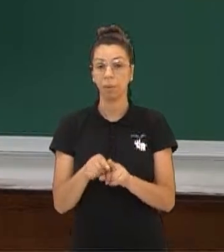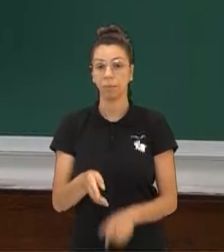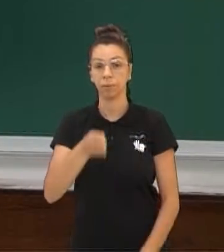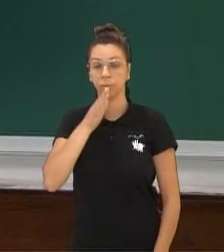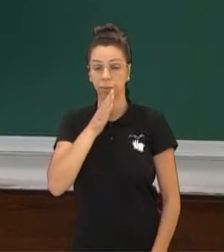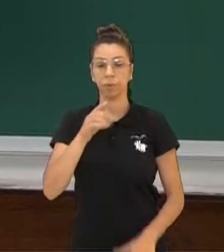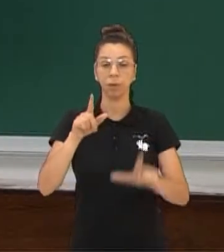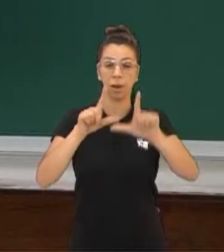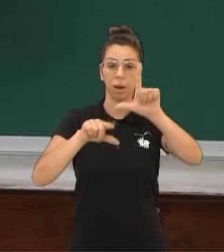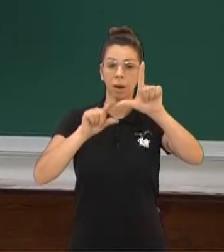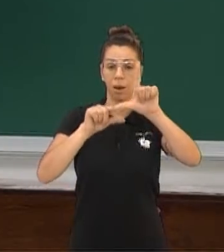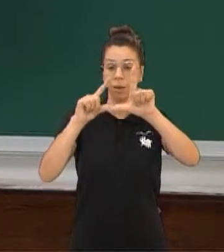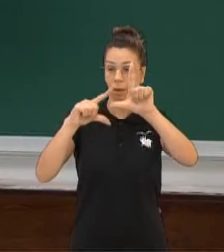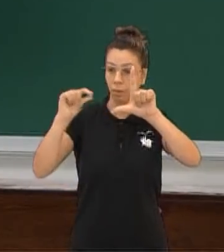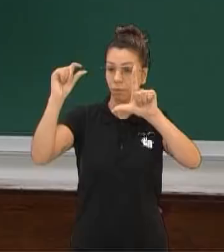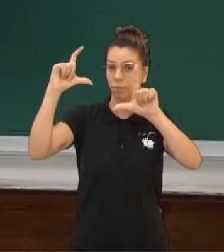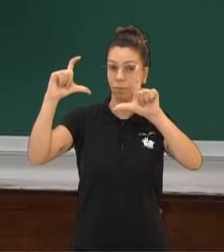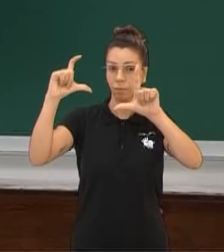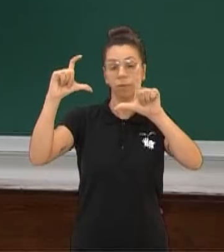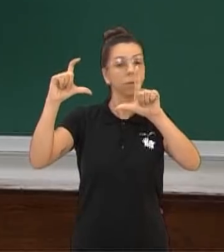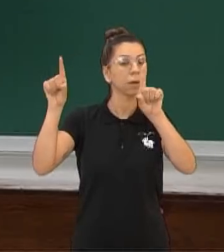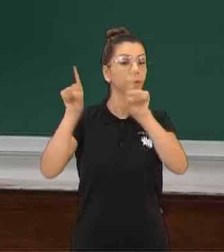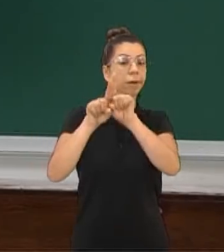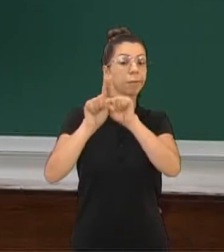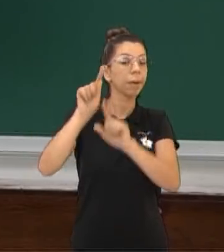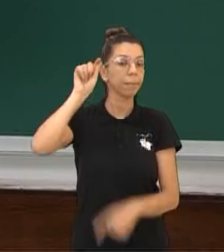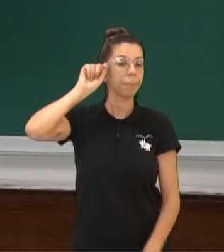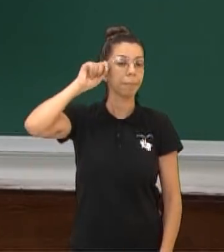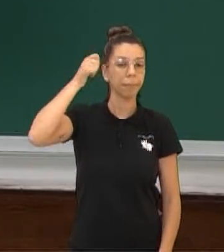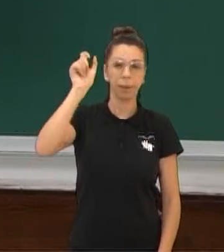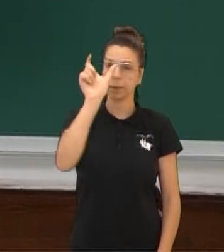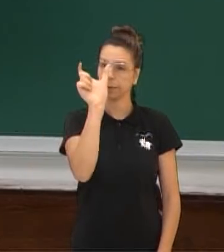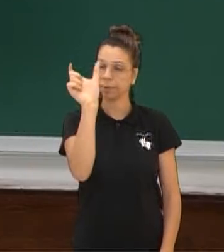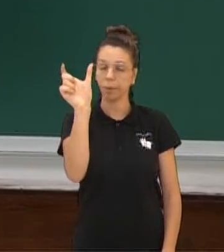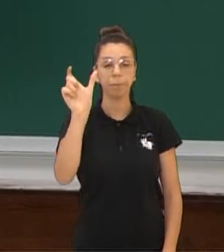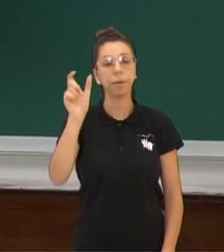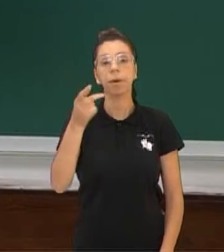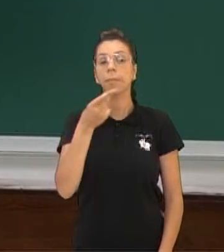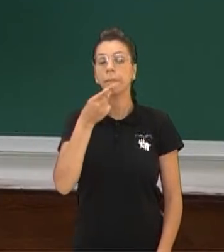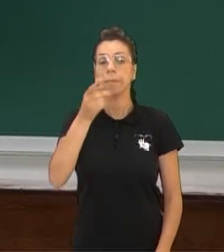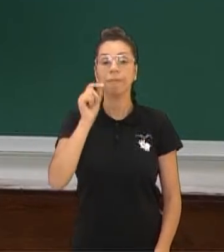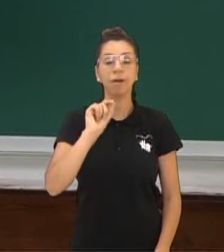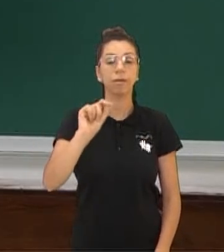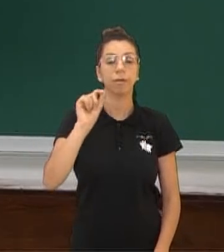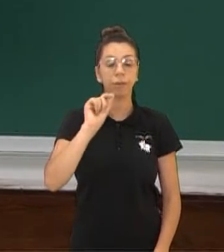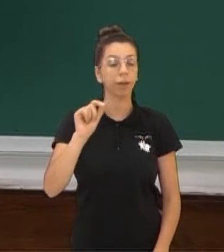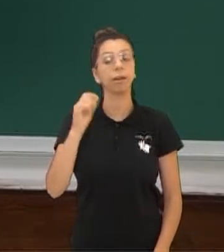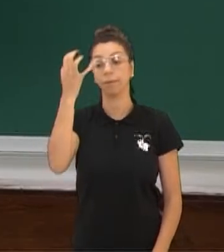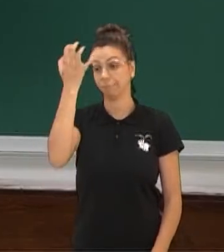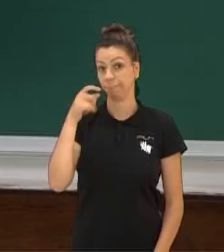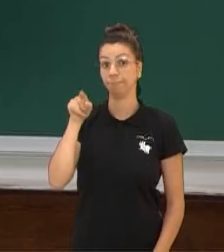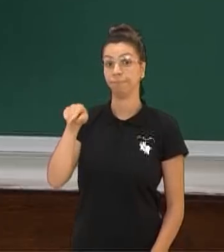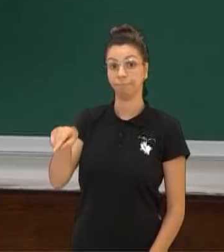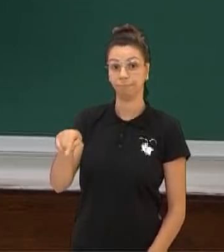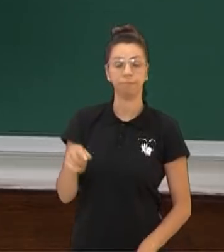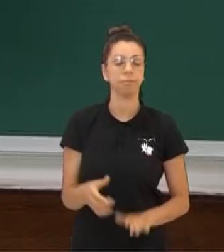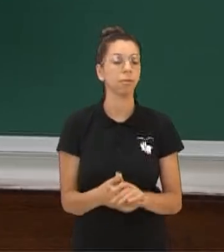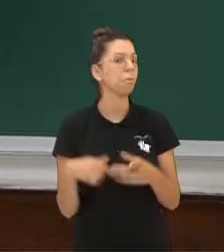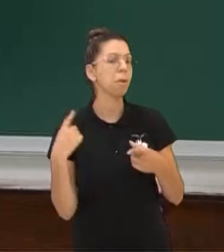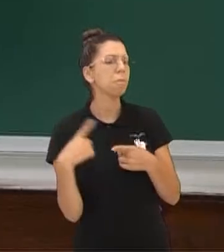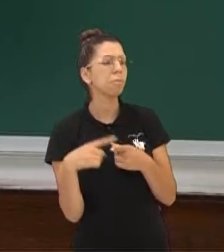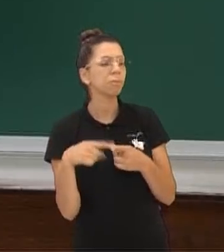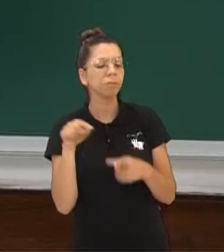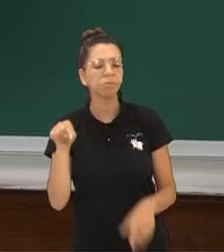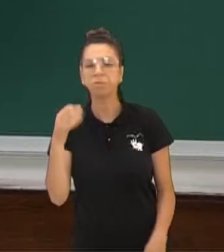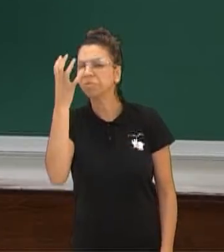em caixa alta, né? E está também em negrito, para intensificar, para mostrar que realmente ele está bravo. Mas por que será que ele ficou